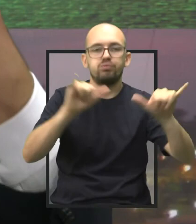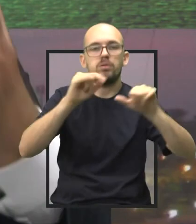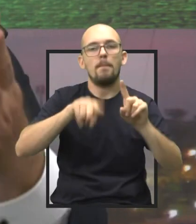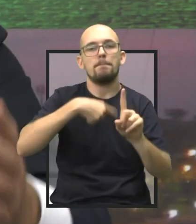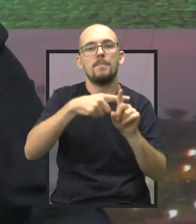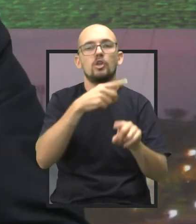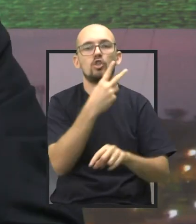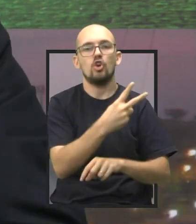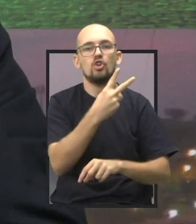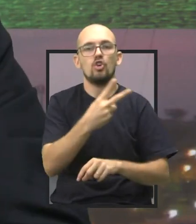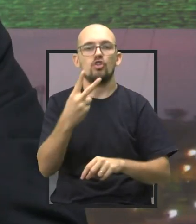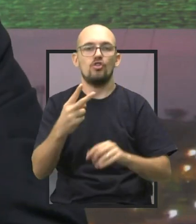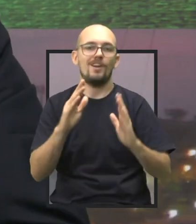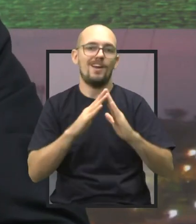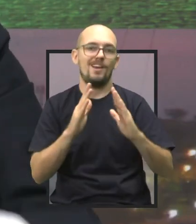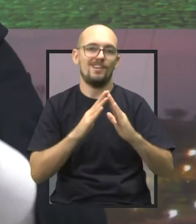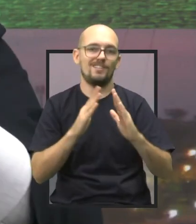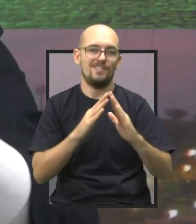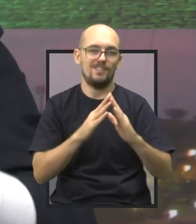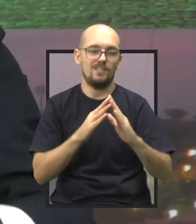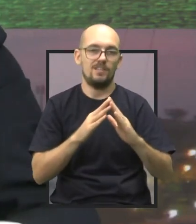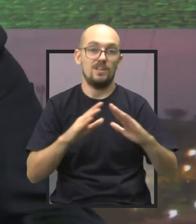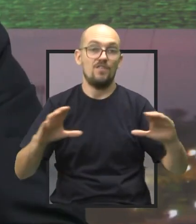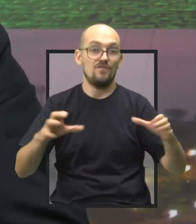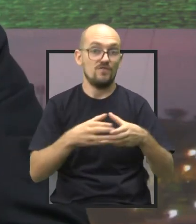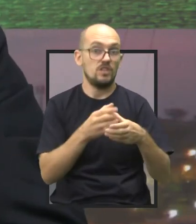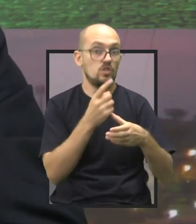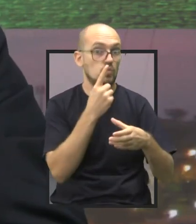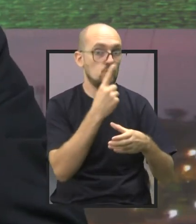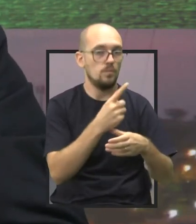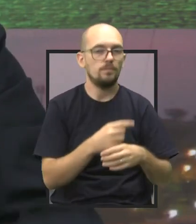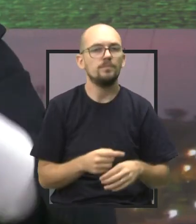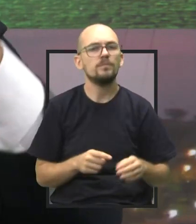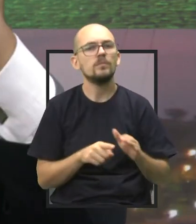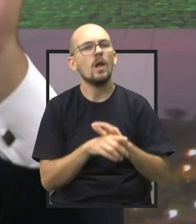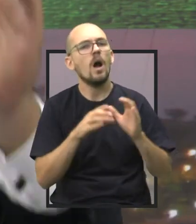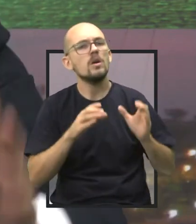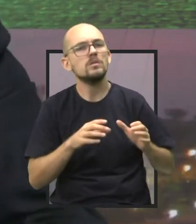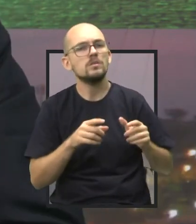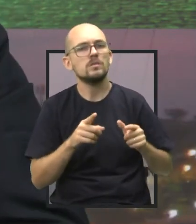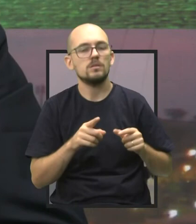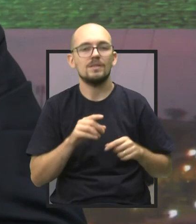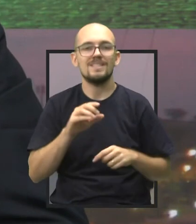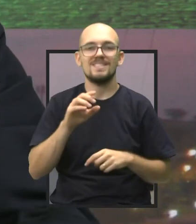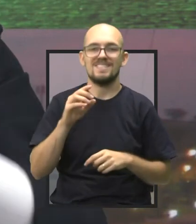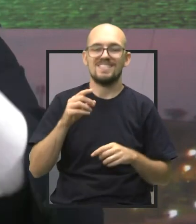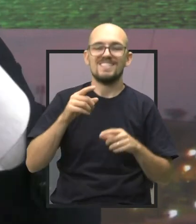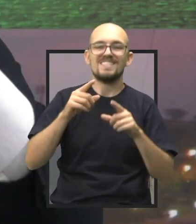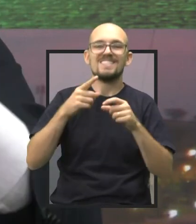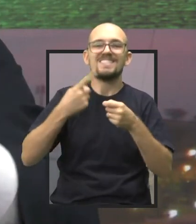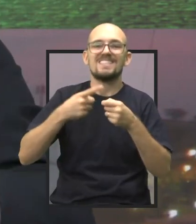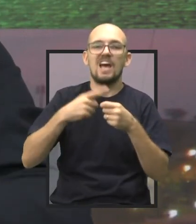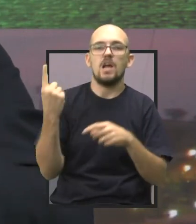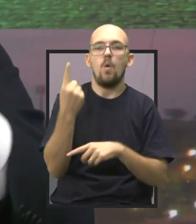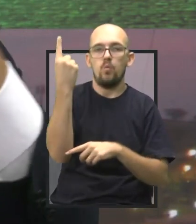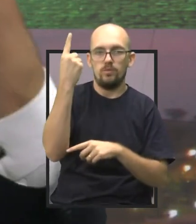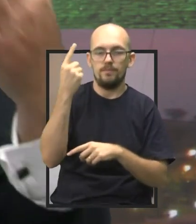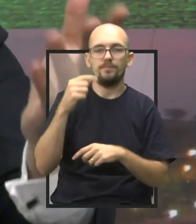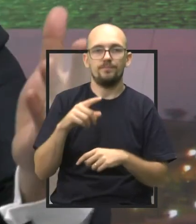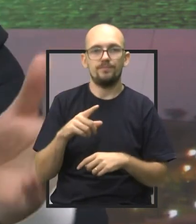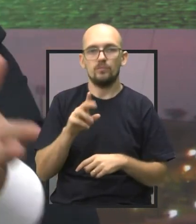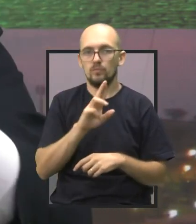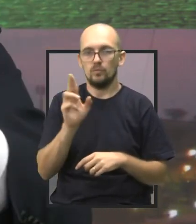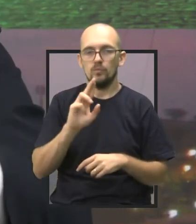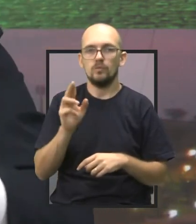vão ser mais 222 unidades, faixa 1. Para onde? Né? Lá no Cidade Alta. Das 722, nós